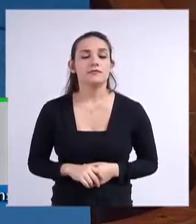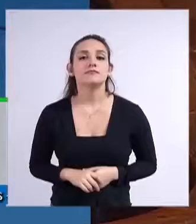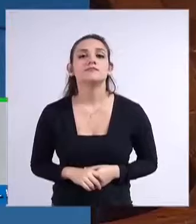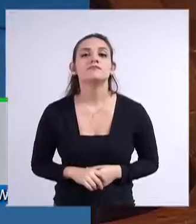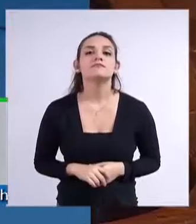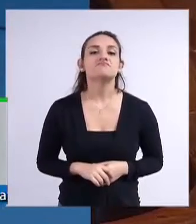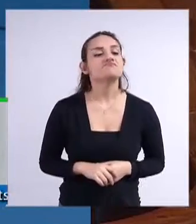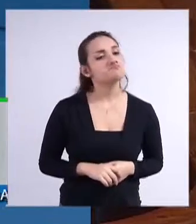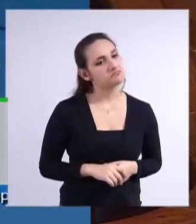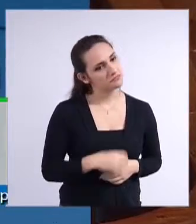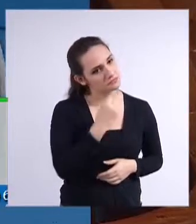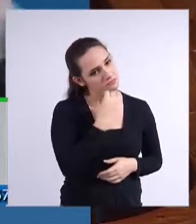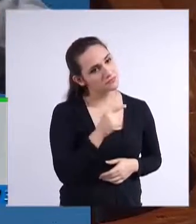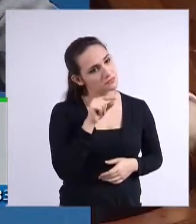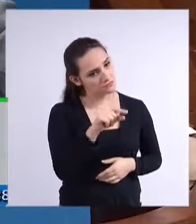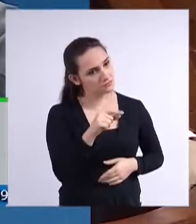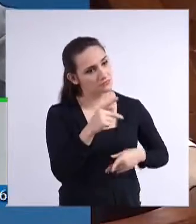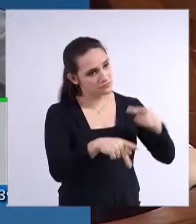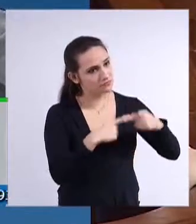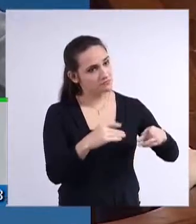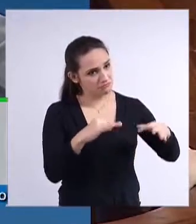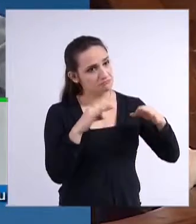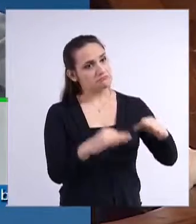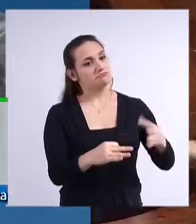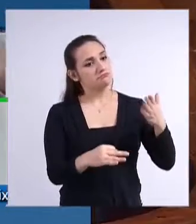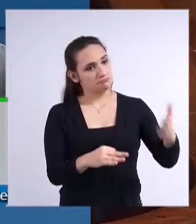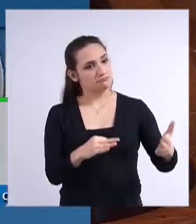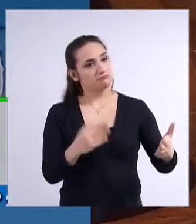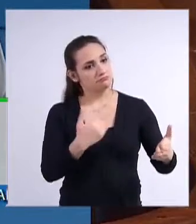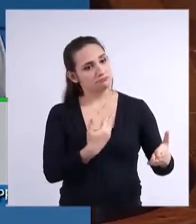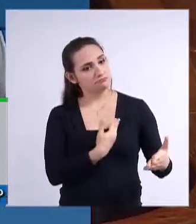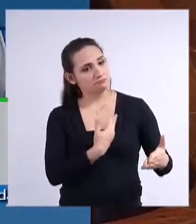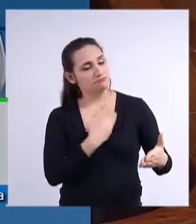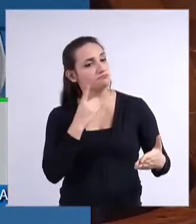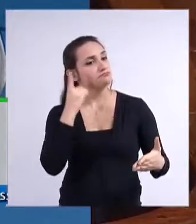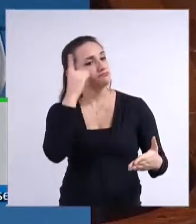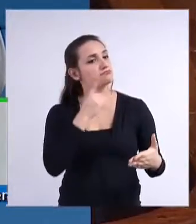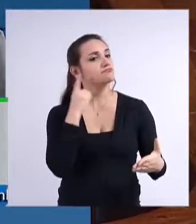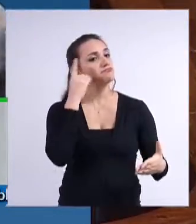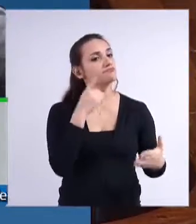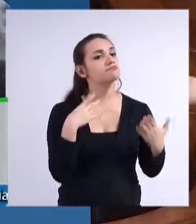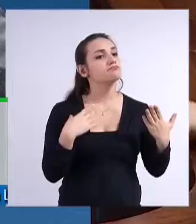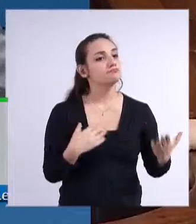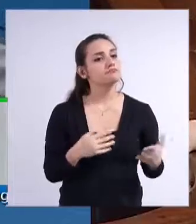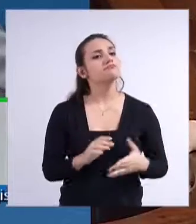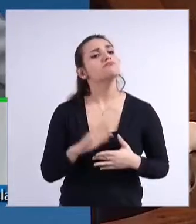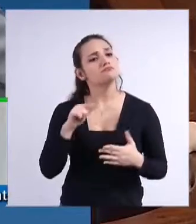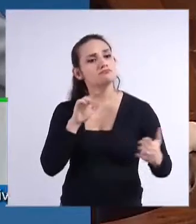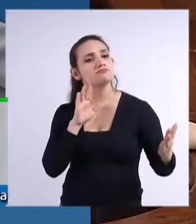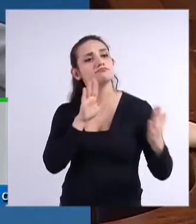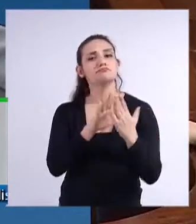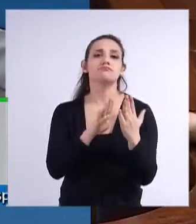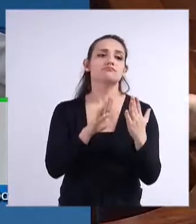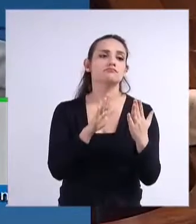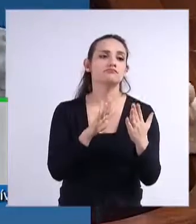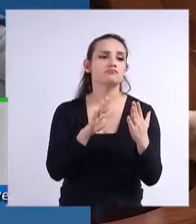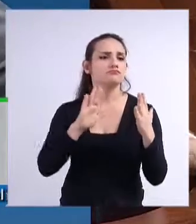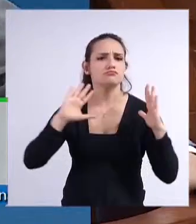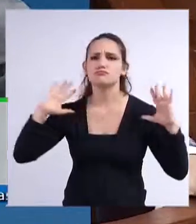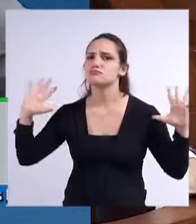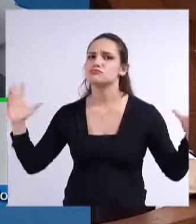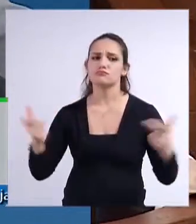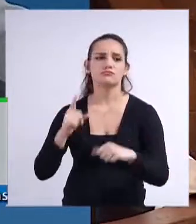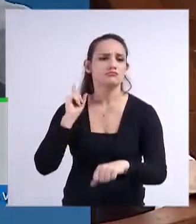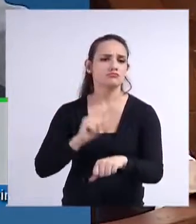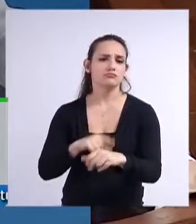dito aqui, bem colocado pelo nobre colega deputado, esse enfrentamento é um enfrentamento